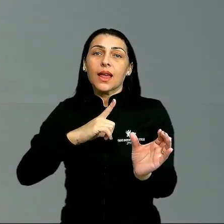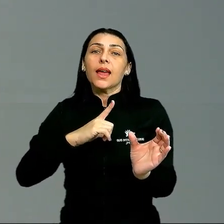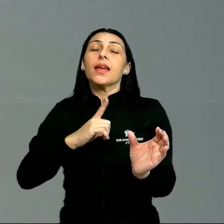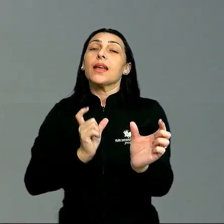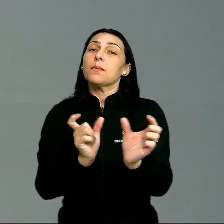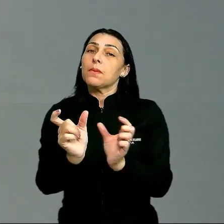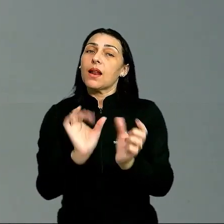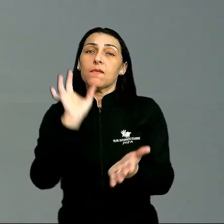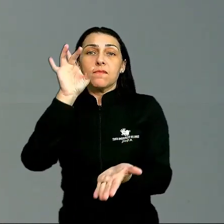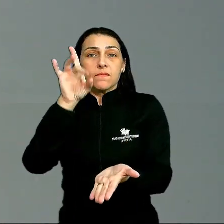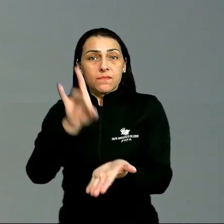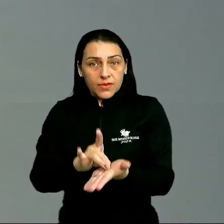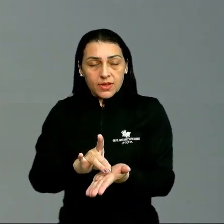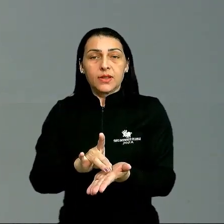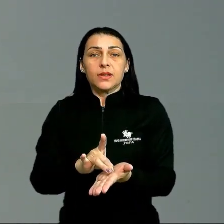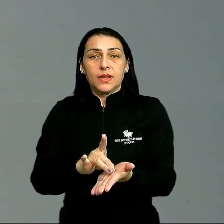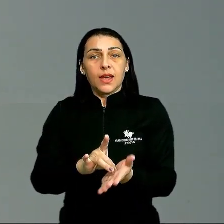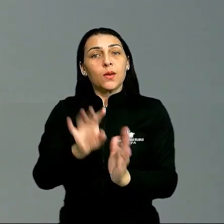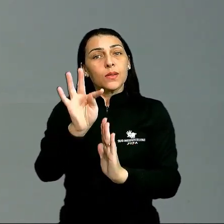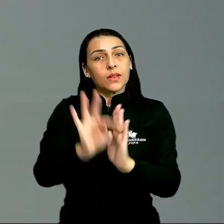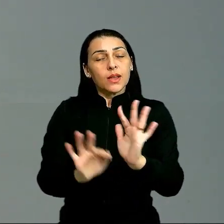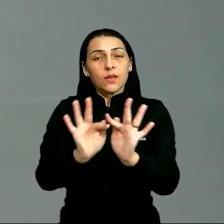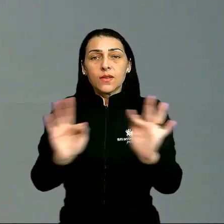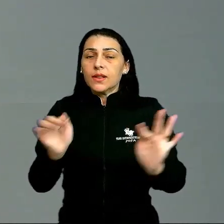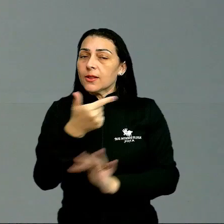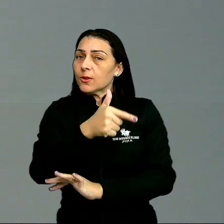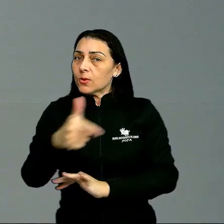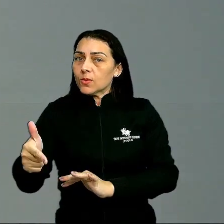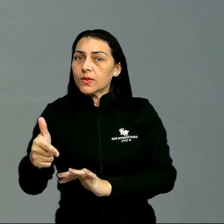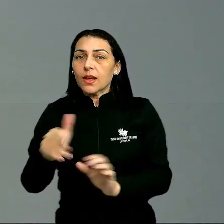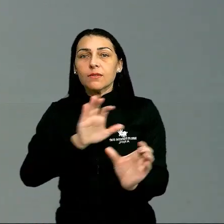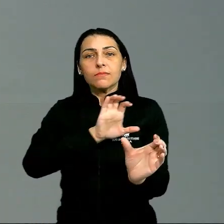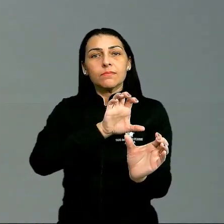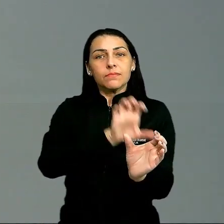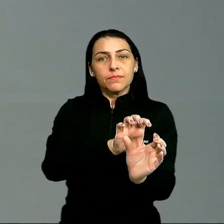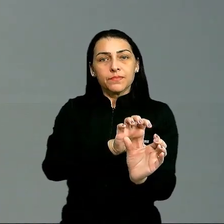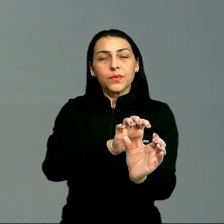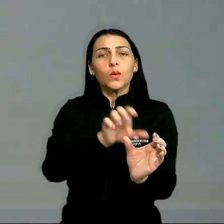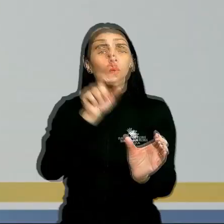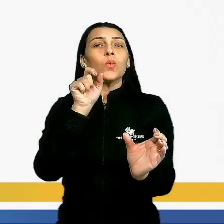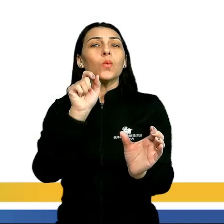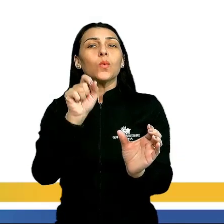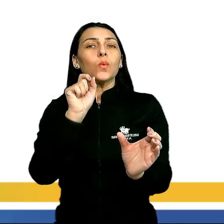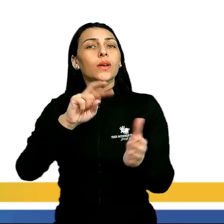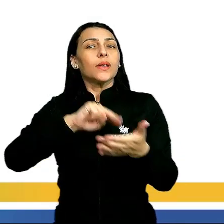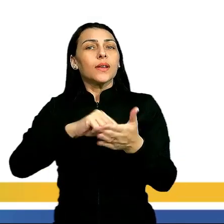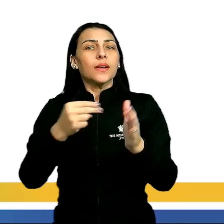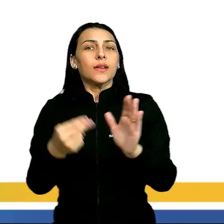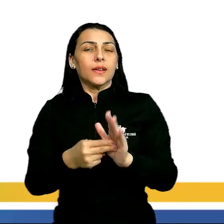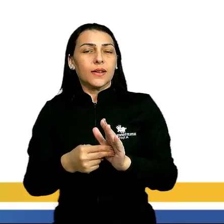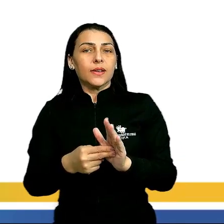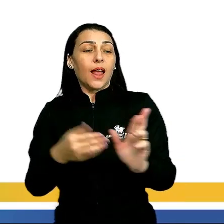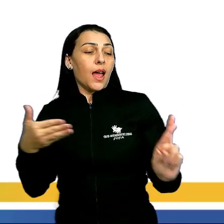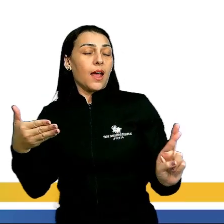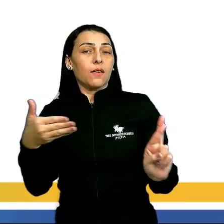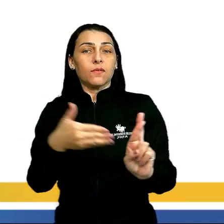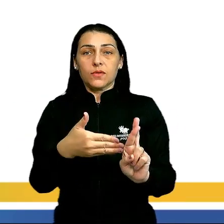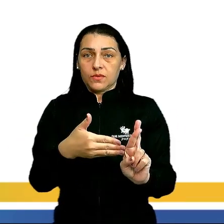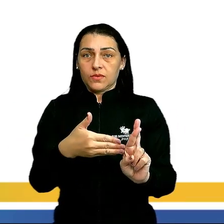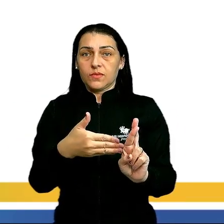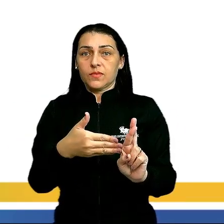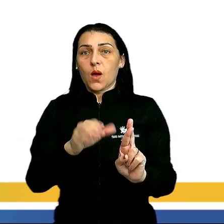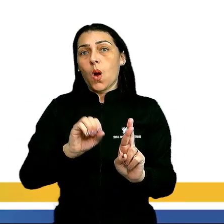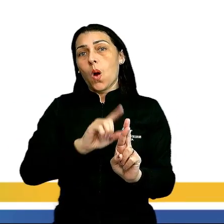As frases, né, o texto, não tem sentido figurado. Então, o que seria uma função referencial